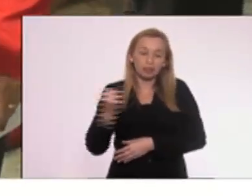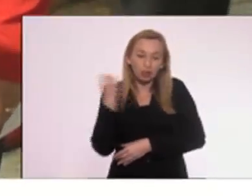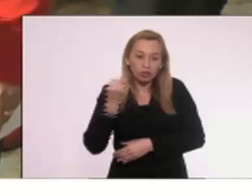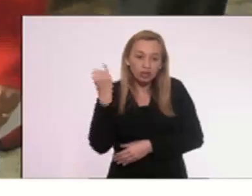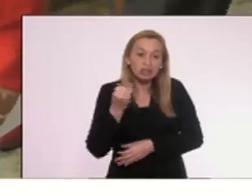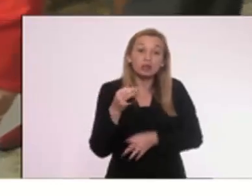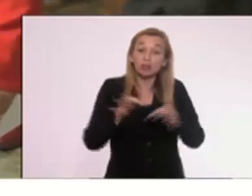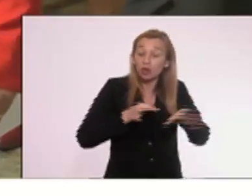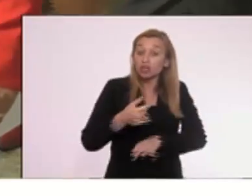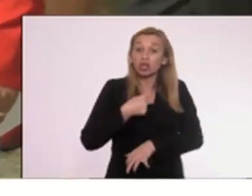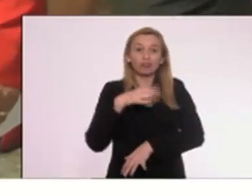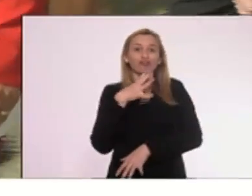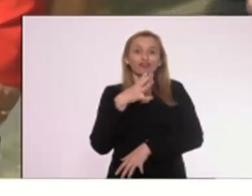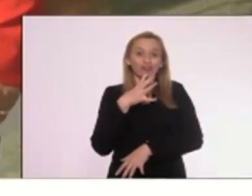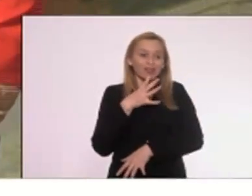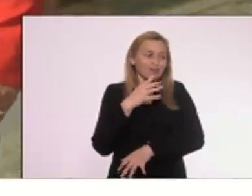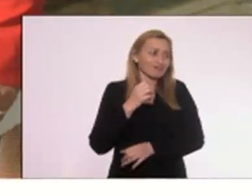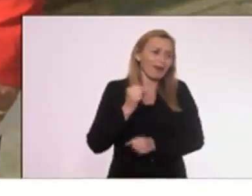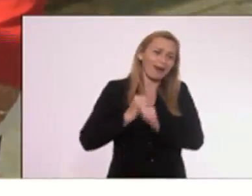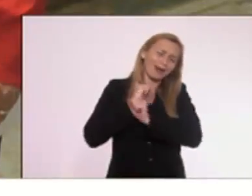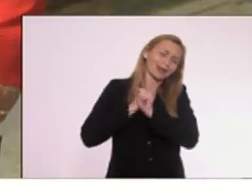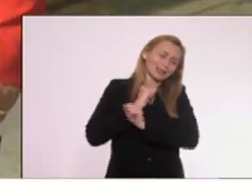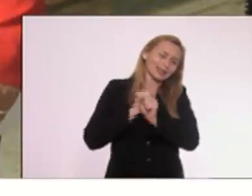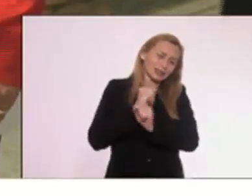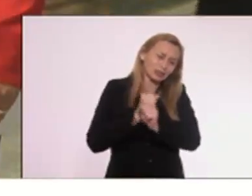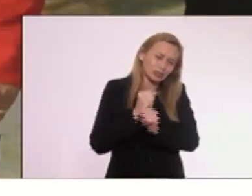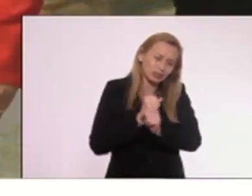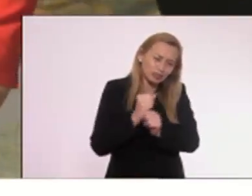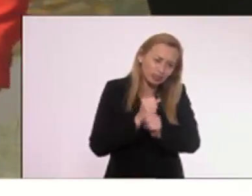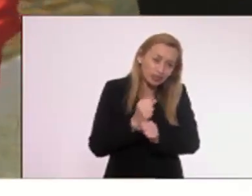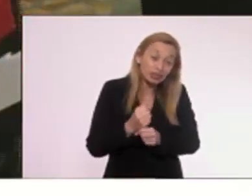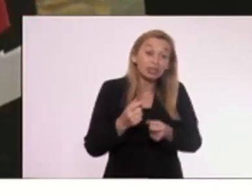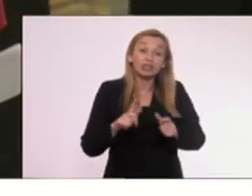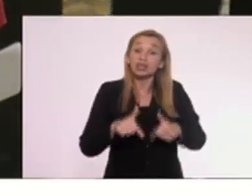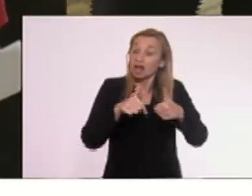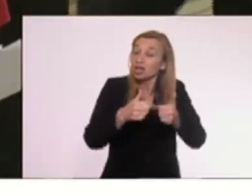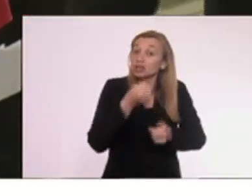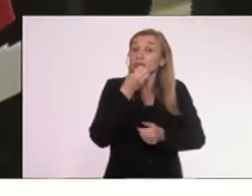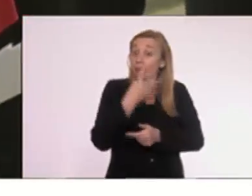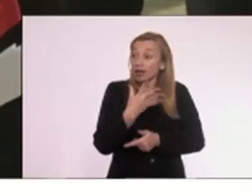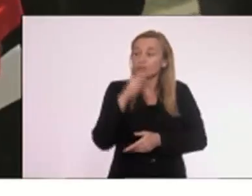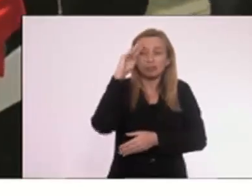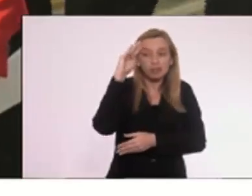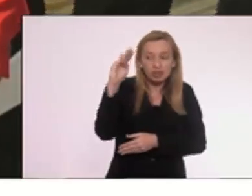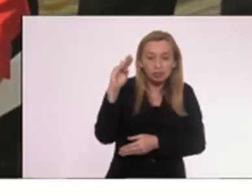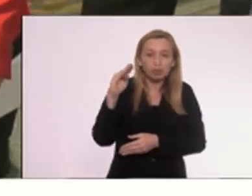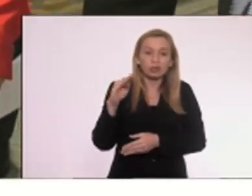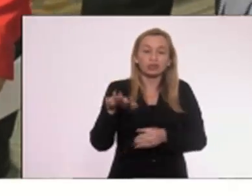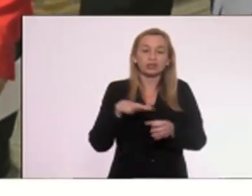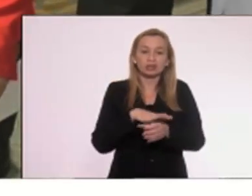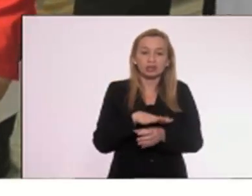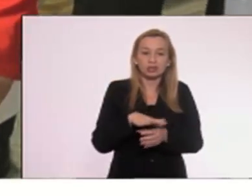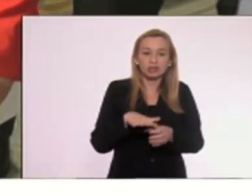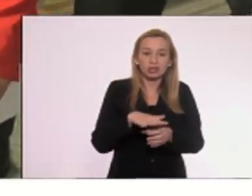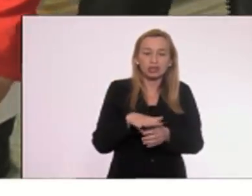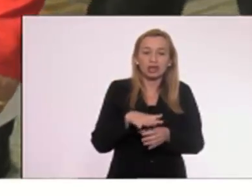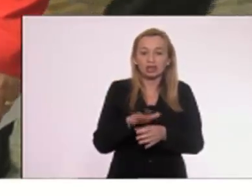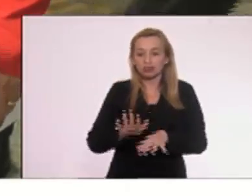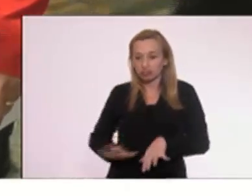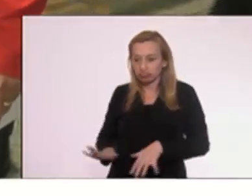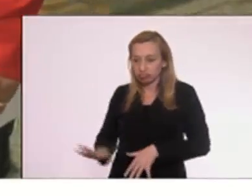que eu conheço há bastante tempo e que funciona muito bem, principalmente nas áreas da